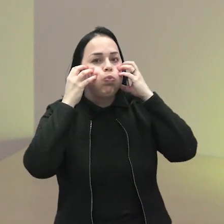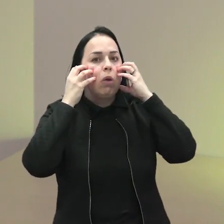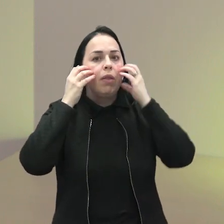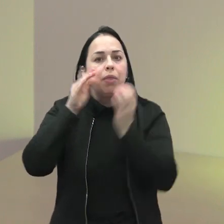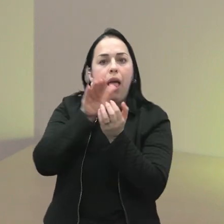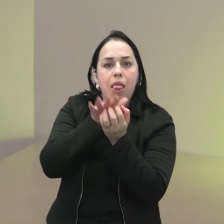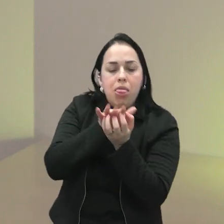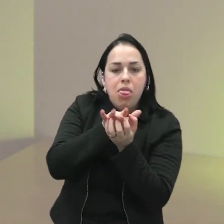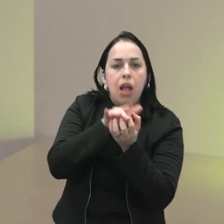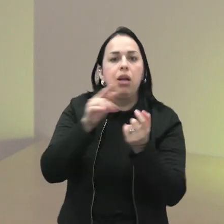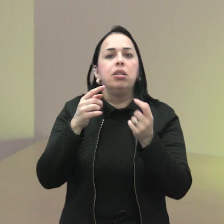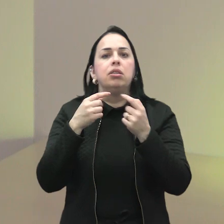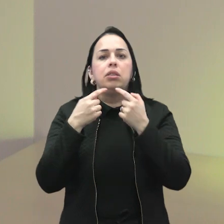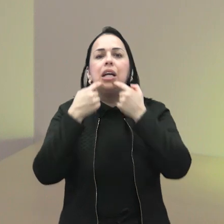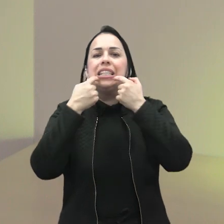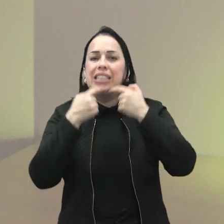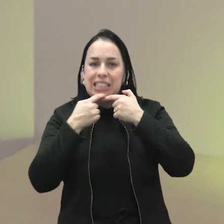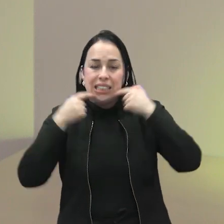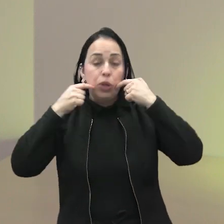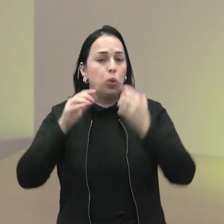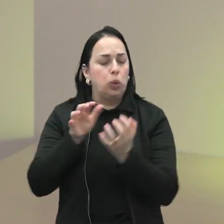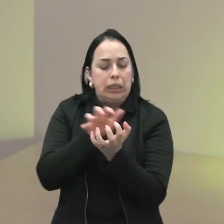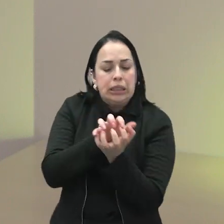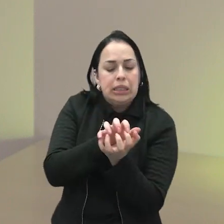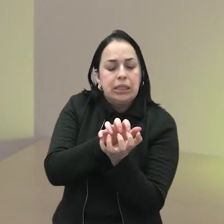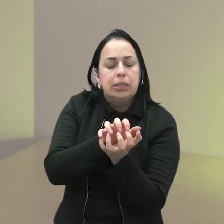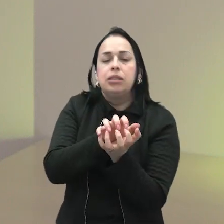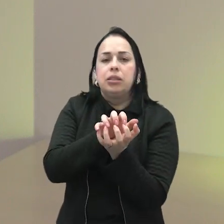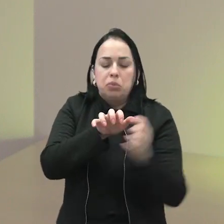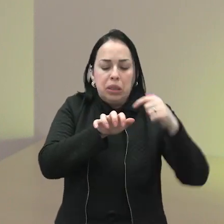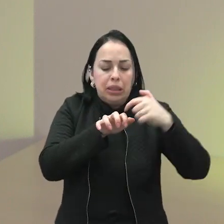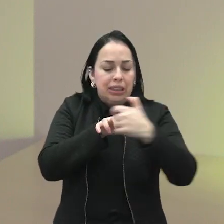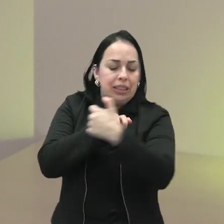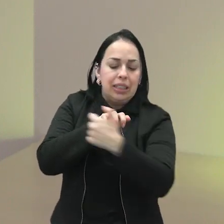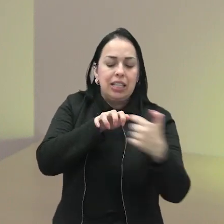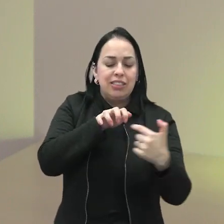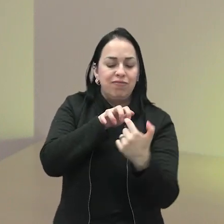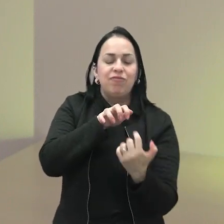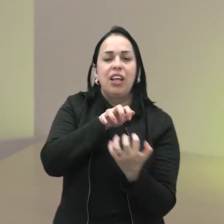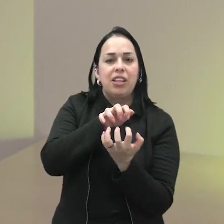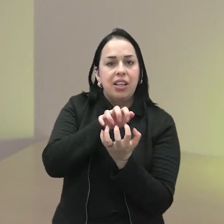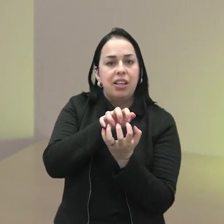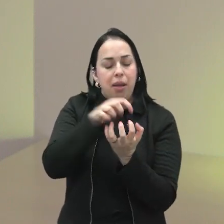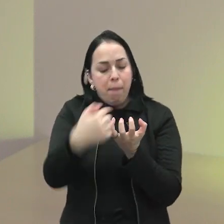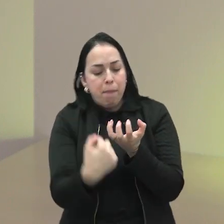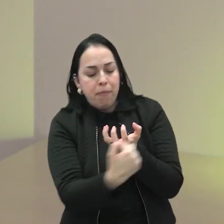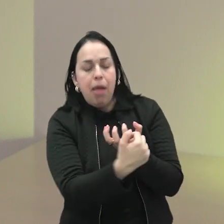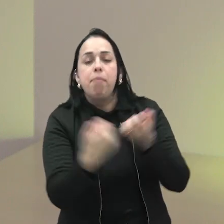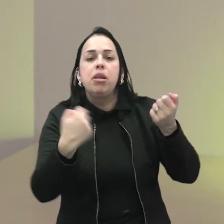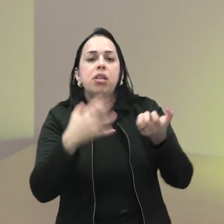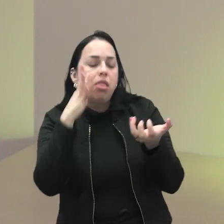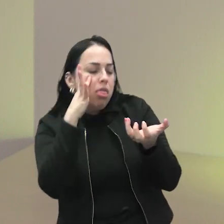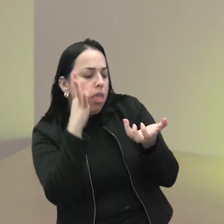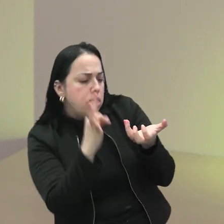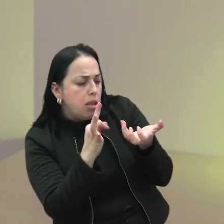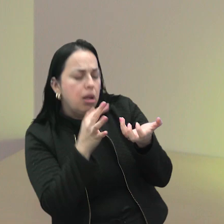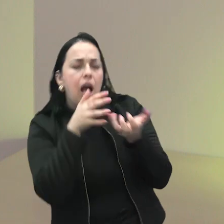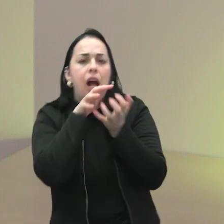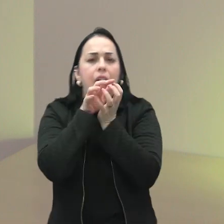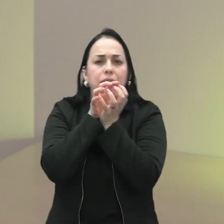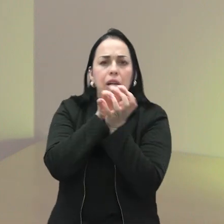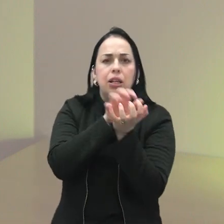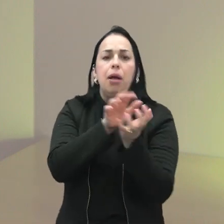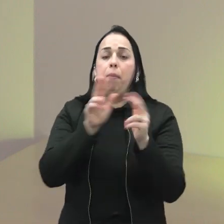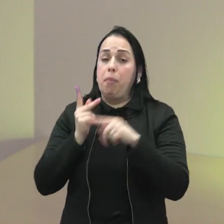bochecha, língua, gengiva, céu da boca. São todos sinais, sintomas que a gente tem que ficar em alerta.